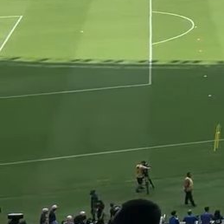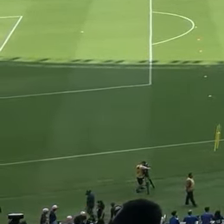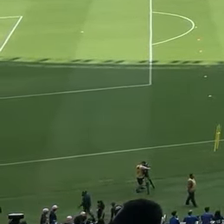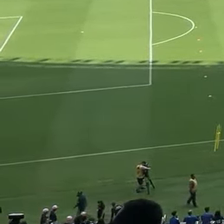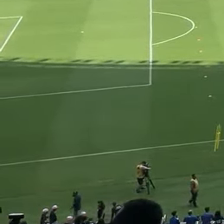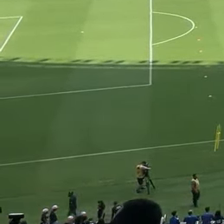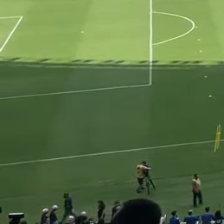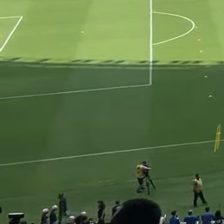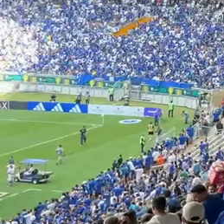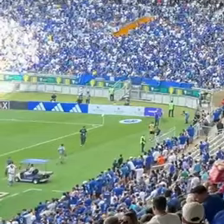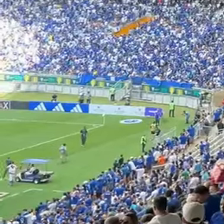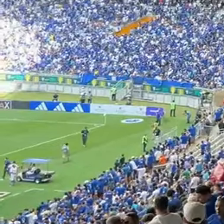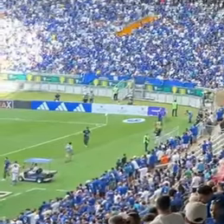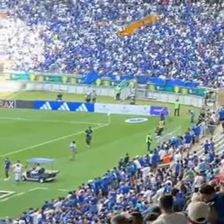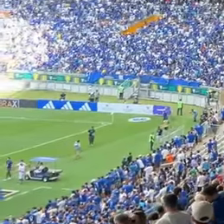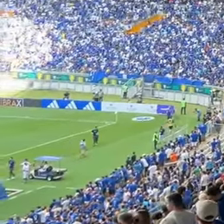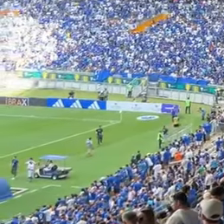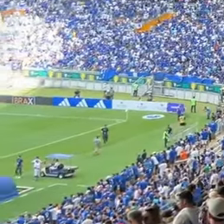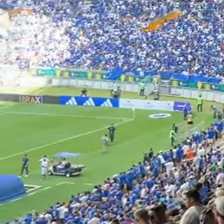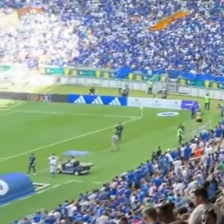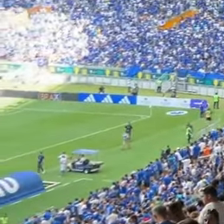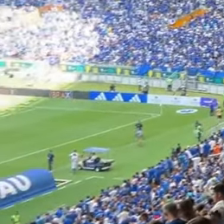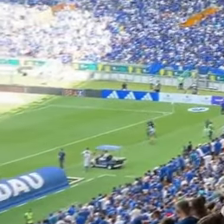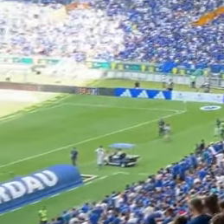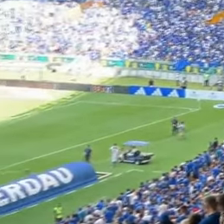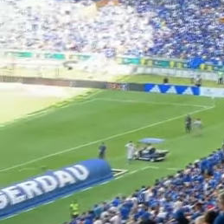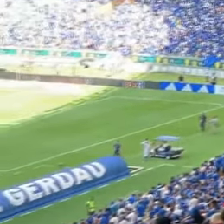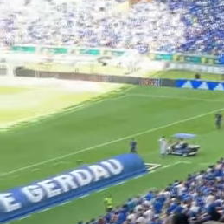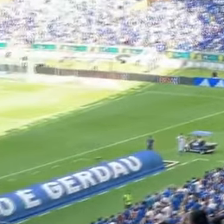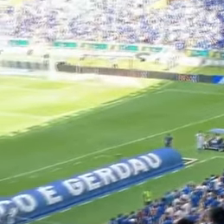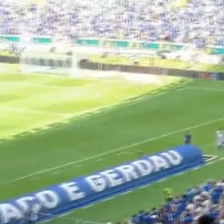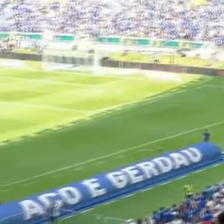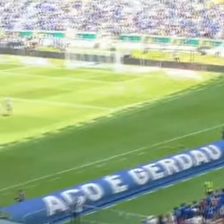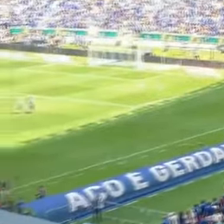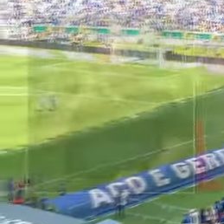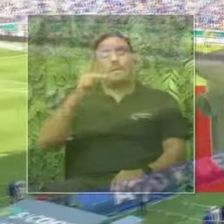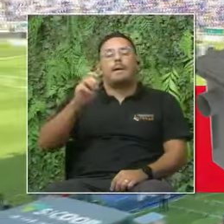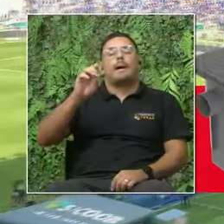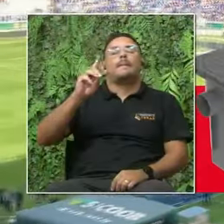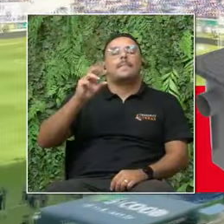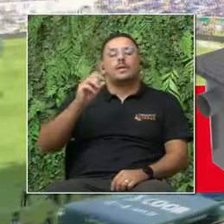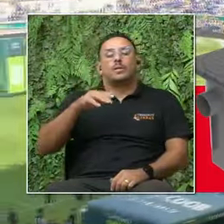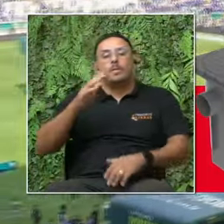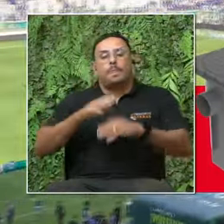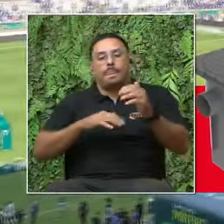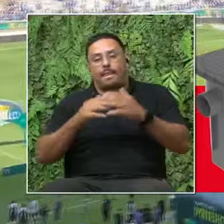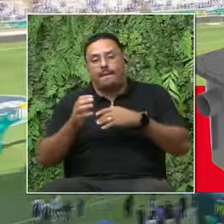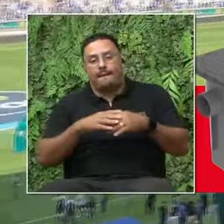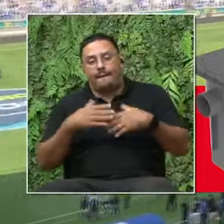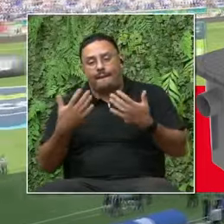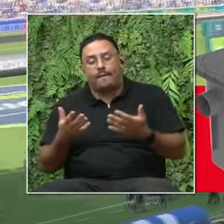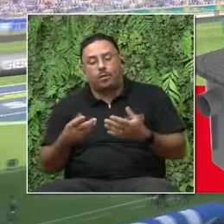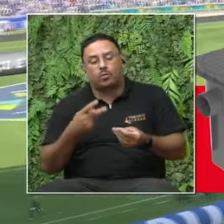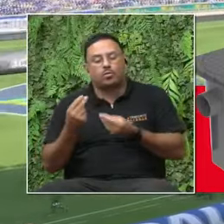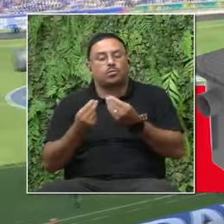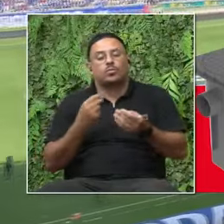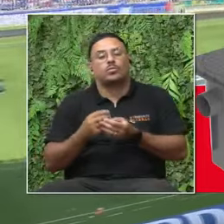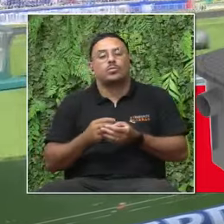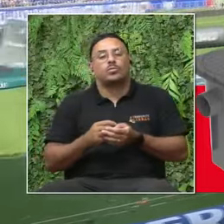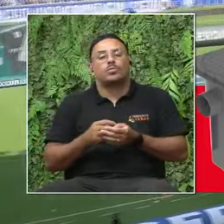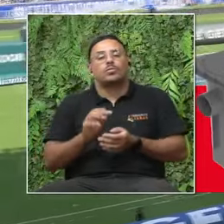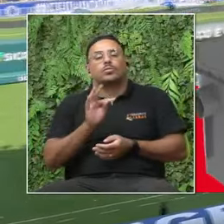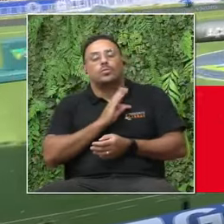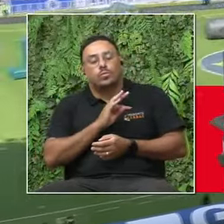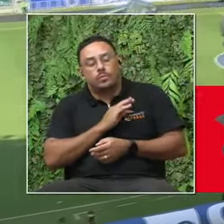outros que vocês do que você citou para mim o Pedrinho é um jogador que dependendo do contexto dependendo do